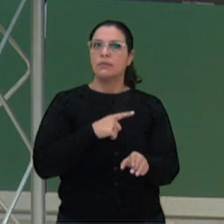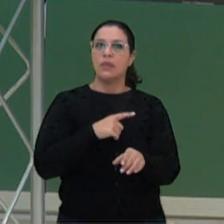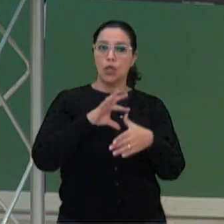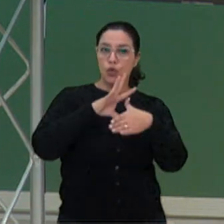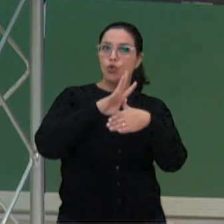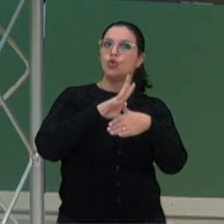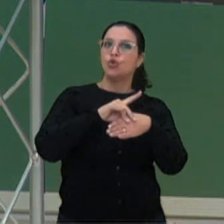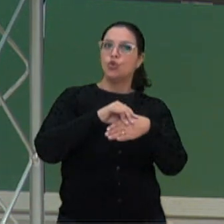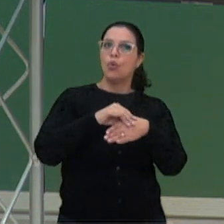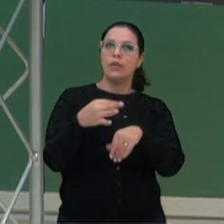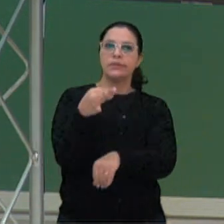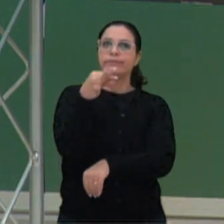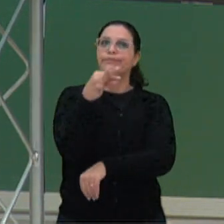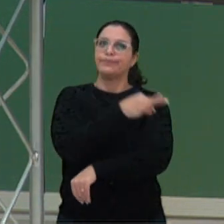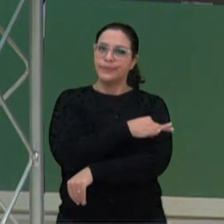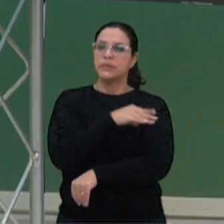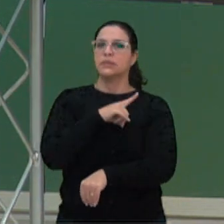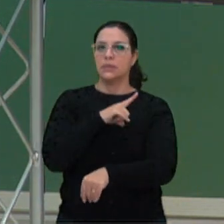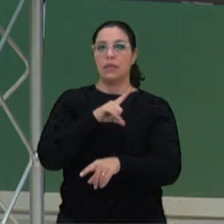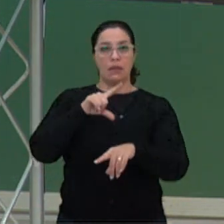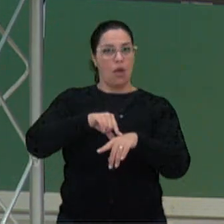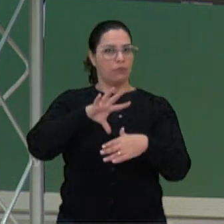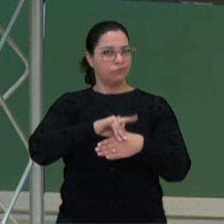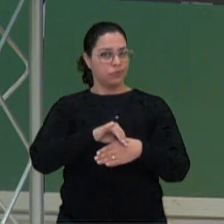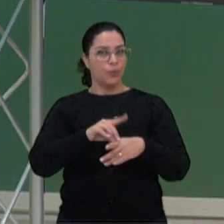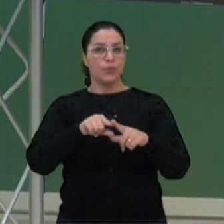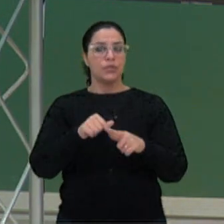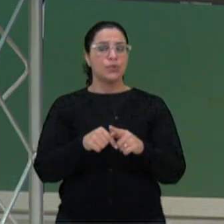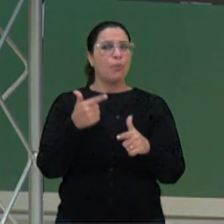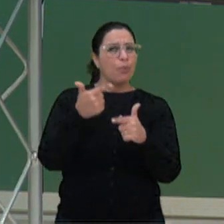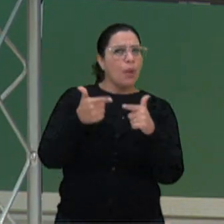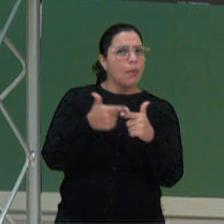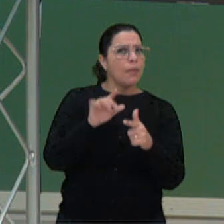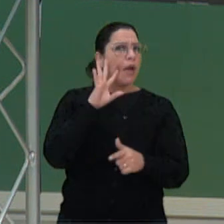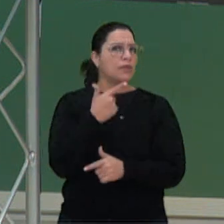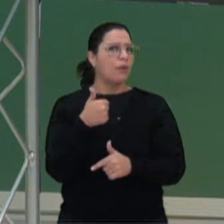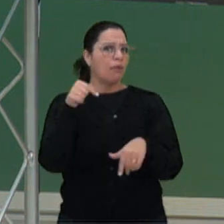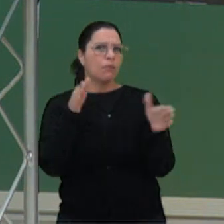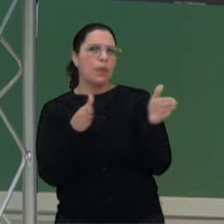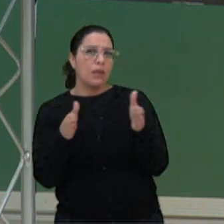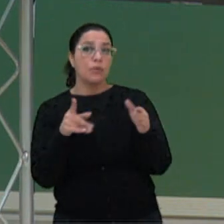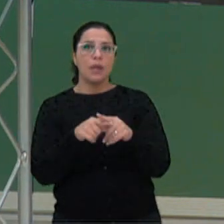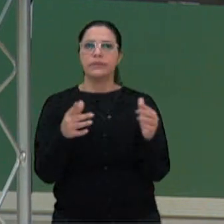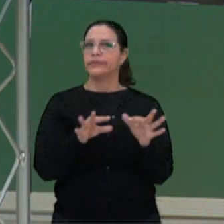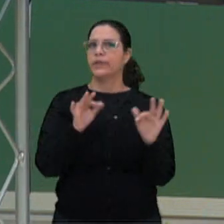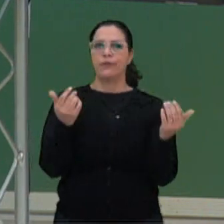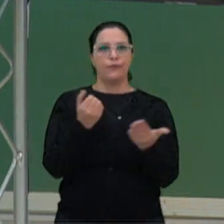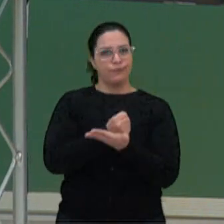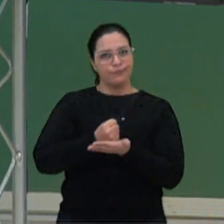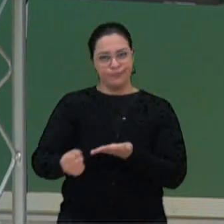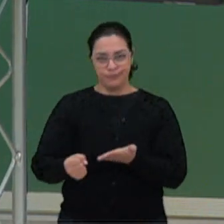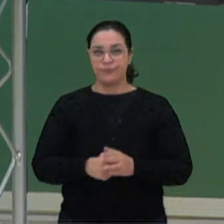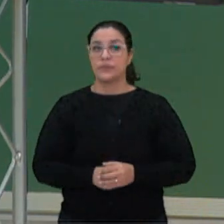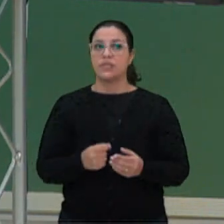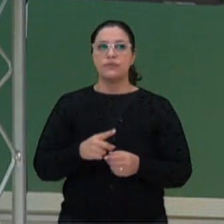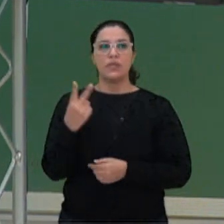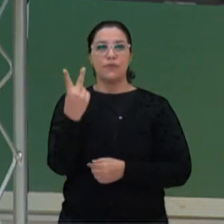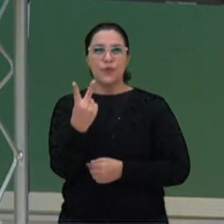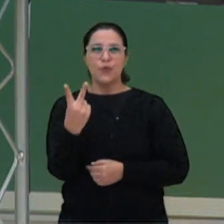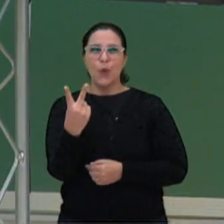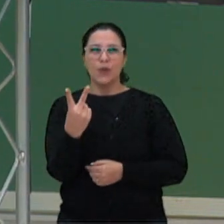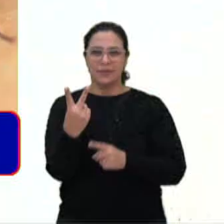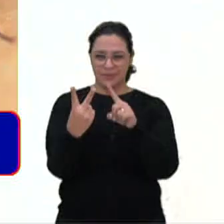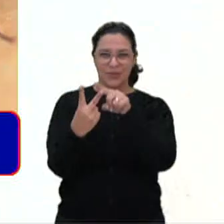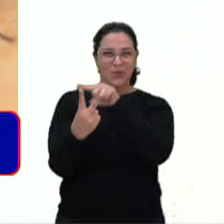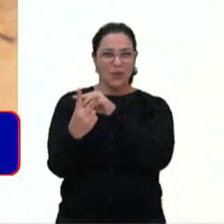algumas dessas doenças. Então, resolveu o problema por um certo tempo. Depois, não deu mais certo. Aqui vocês estão vendo os dois mosquitos, são bem parecidos,